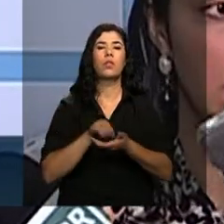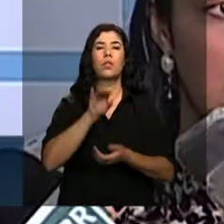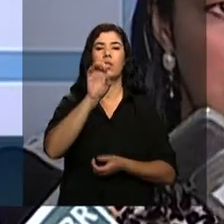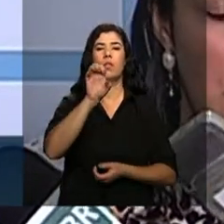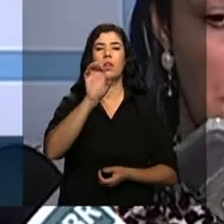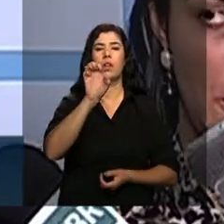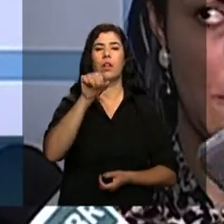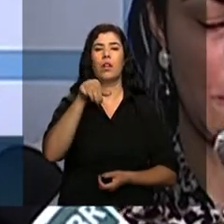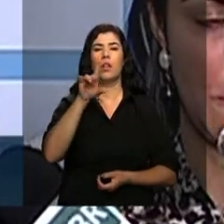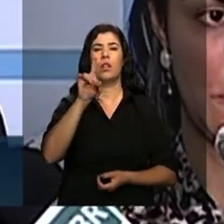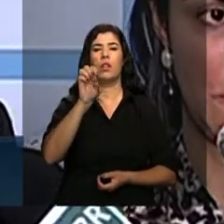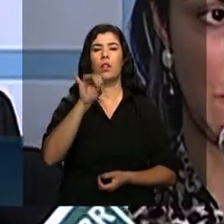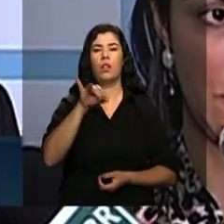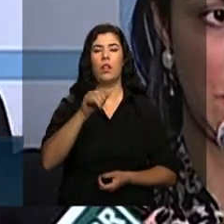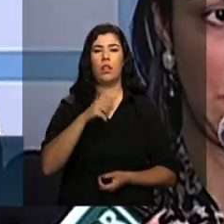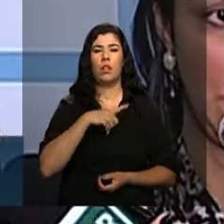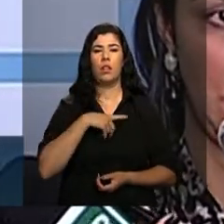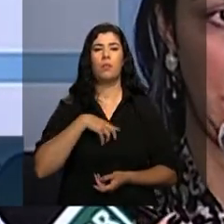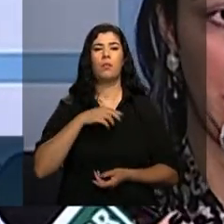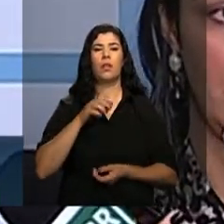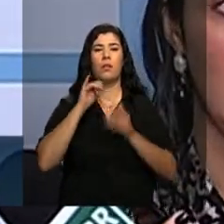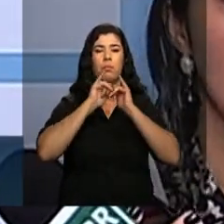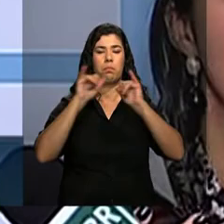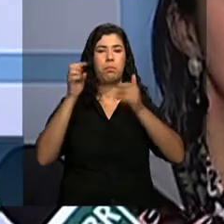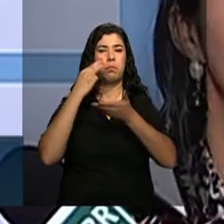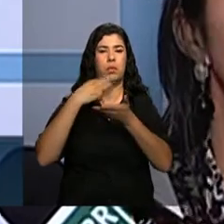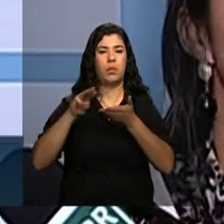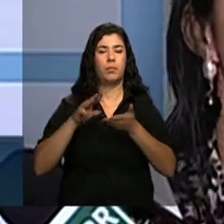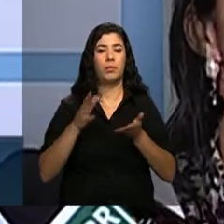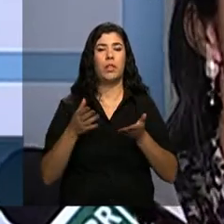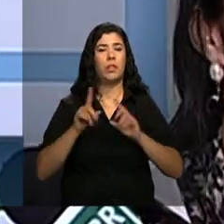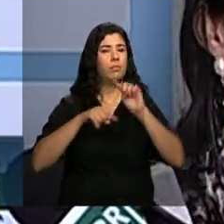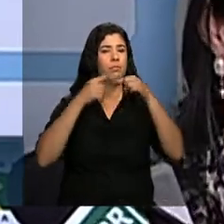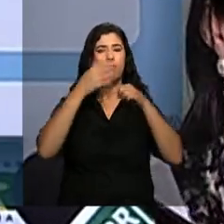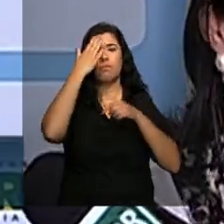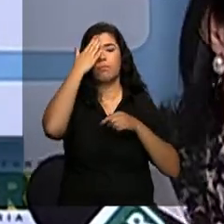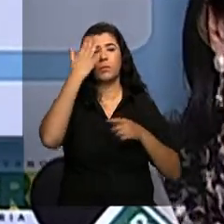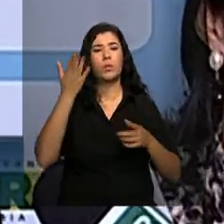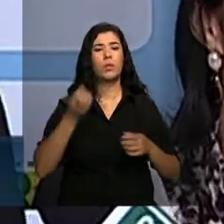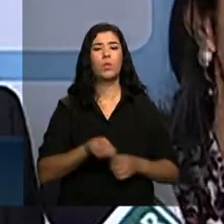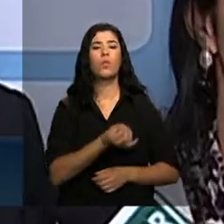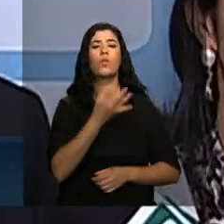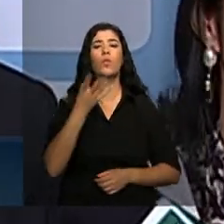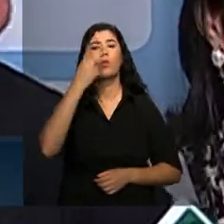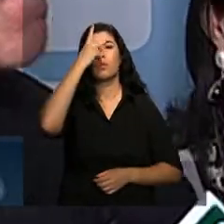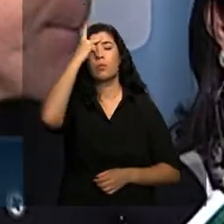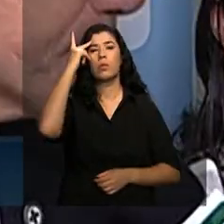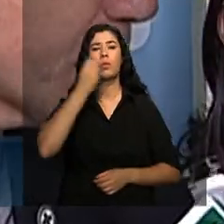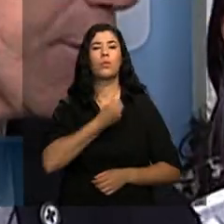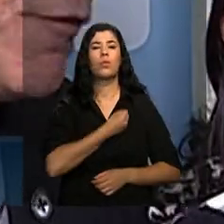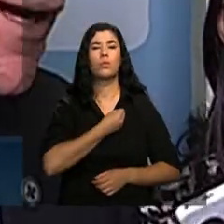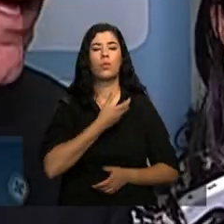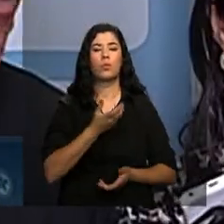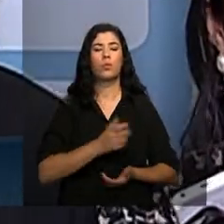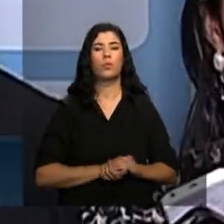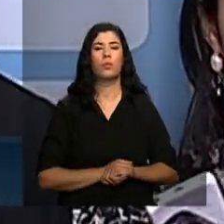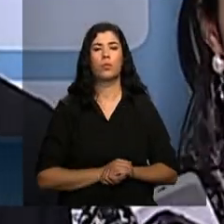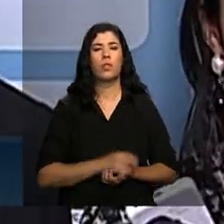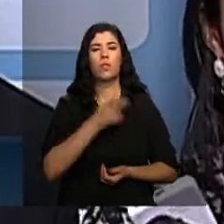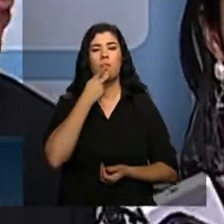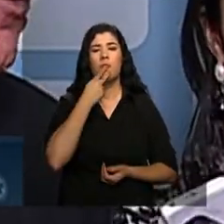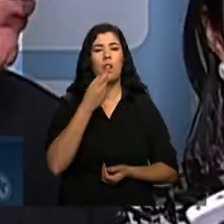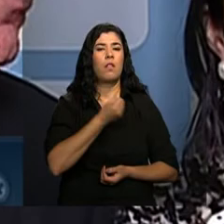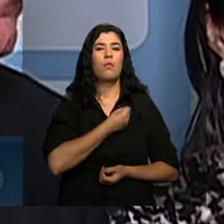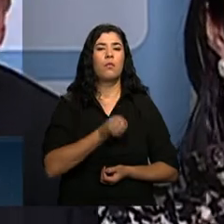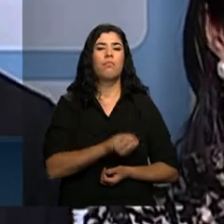Não, mas eu passo depois para vocês. Oi? Na região... Não, depois eu passo para vocês, eu estou sem aqui na minha... Para não falar números